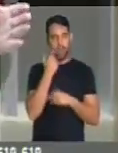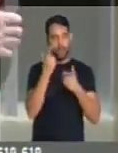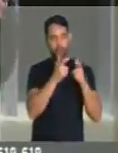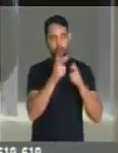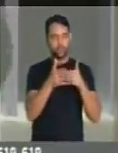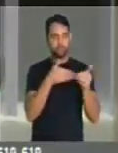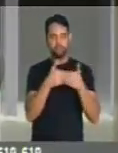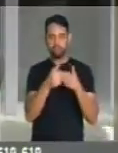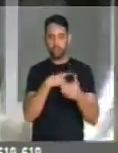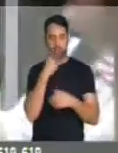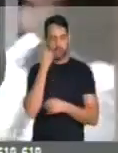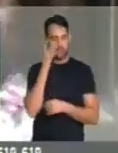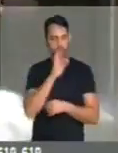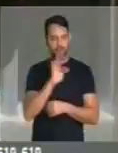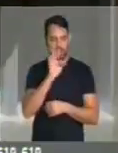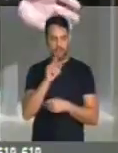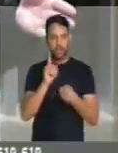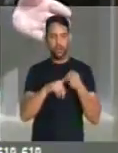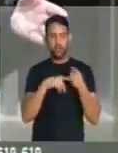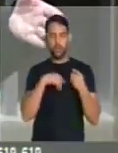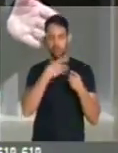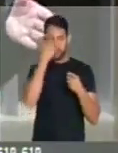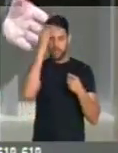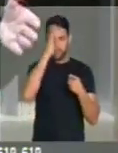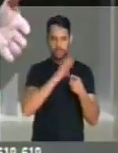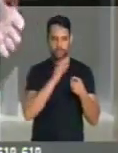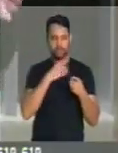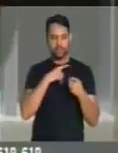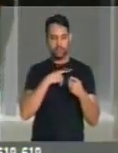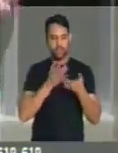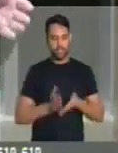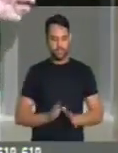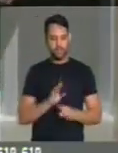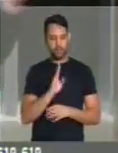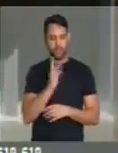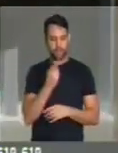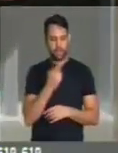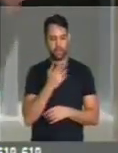eu estiver, como deputado federal, como cidadão belo-horizontino,